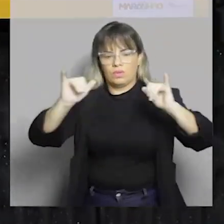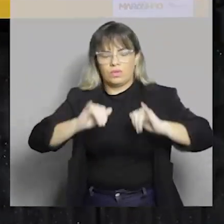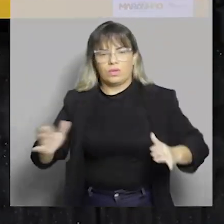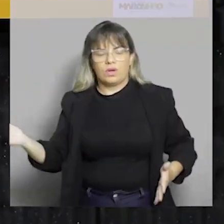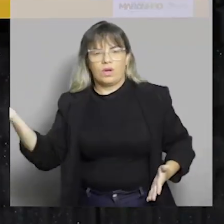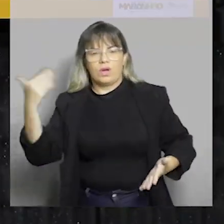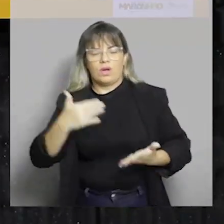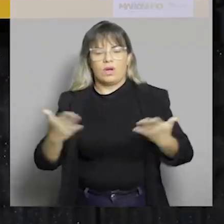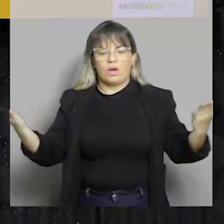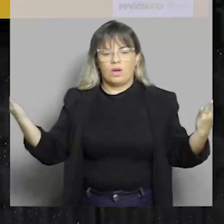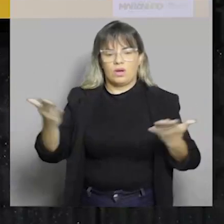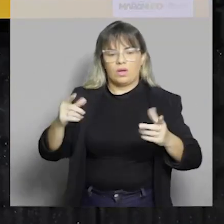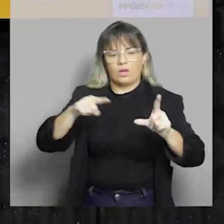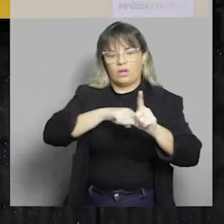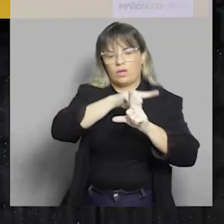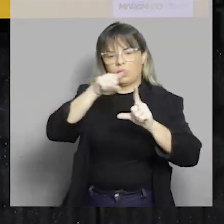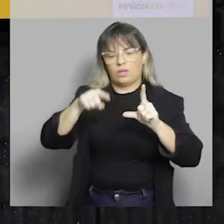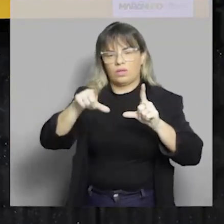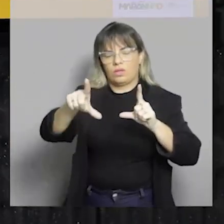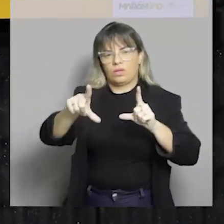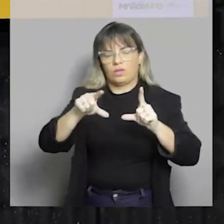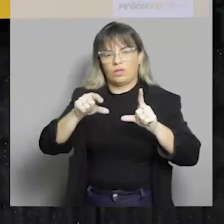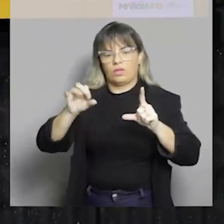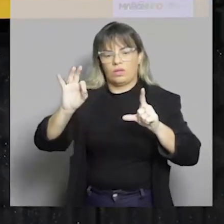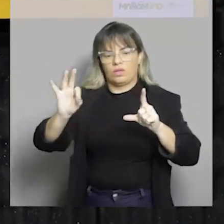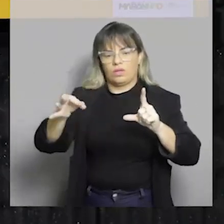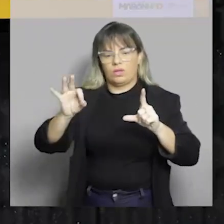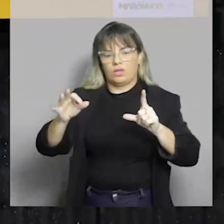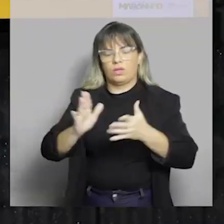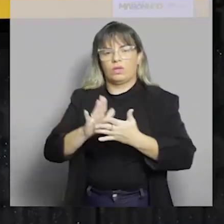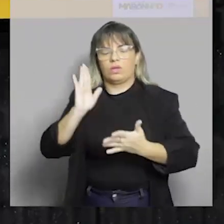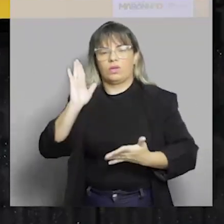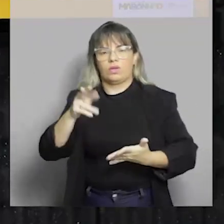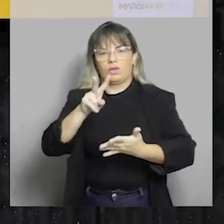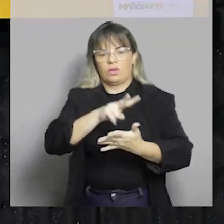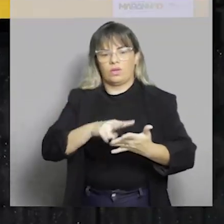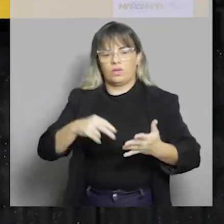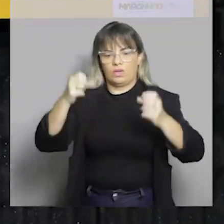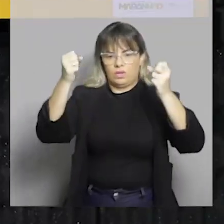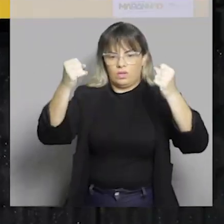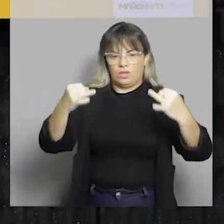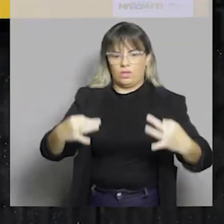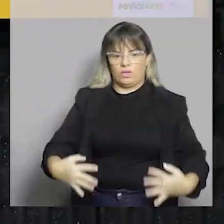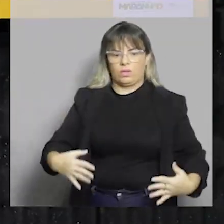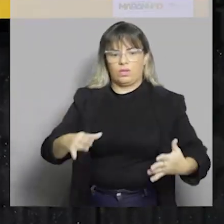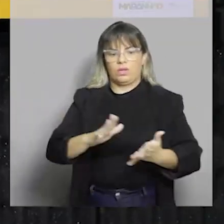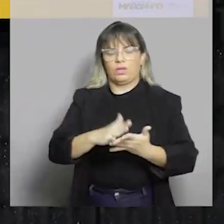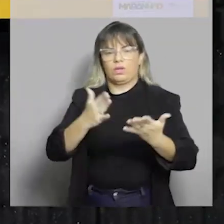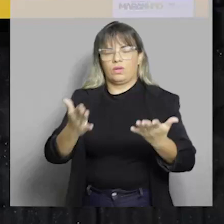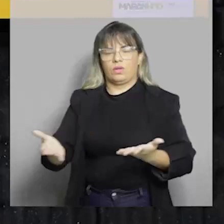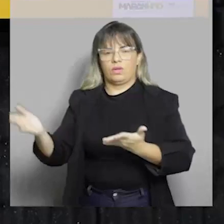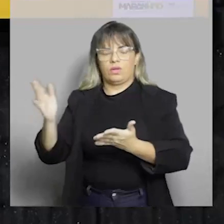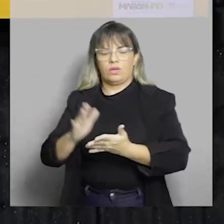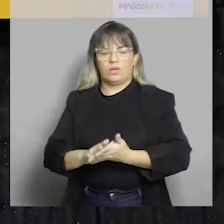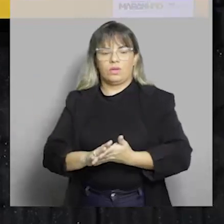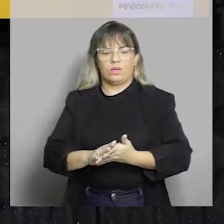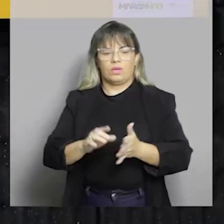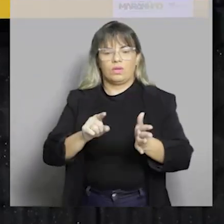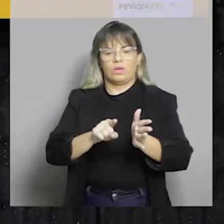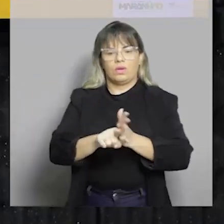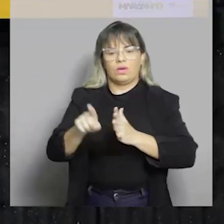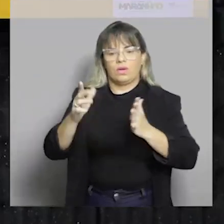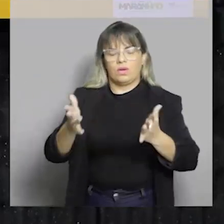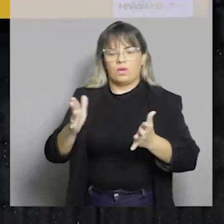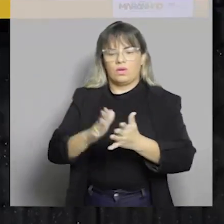só para o gabarito dela, né, meus queridos? O texto motivador a gente já leu, já explicou, tá certo? Então eu vou logo para a questão, o fenômeno, ou seja,